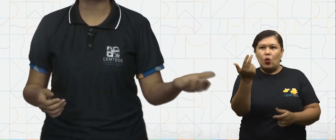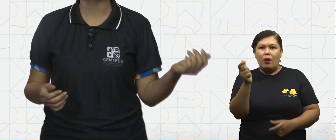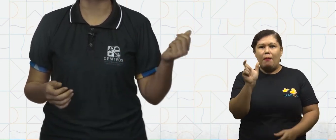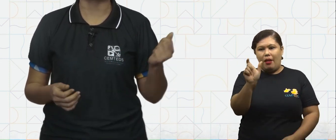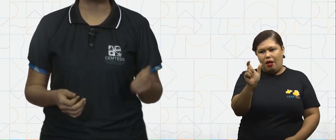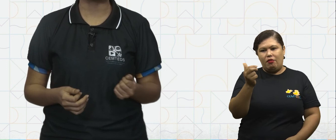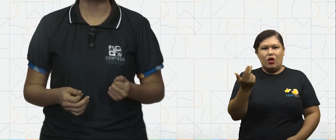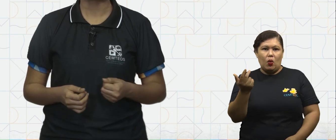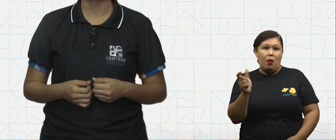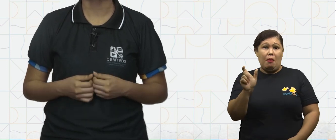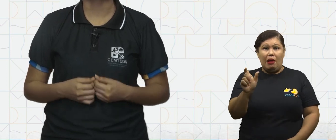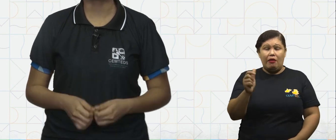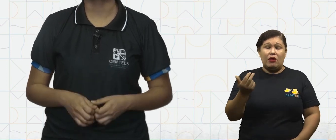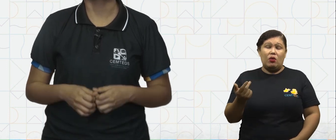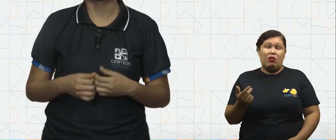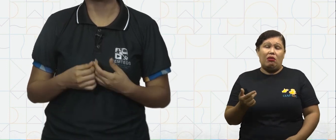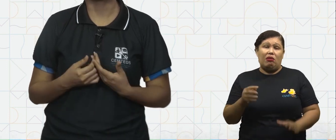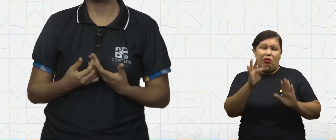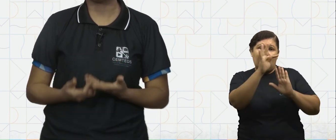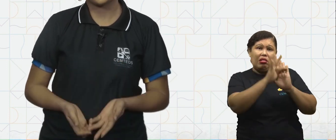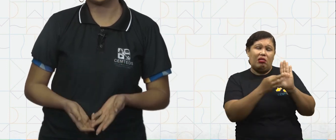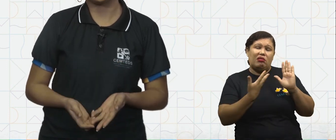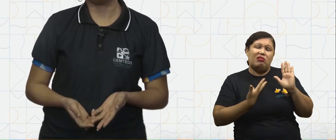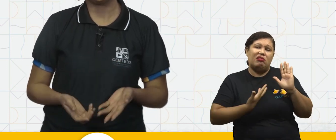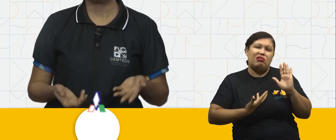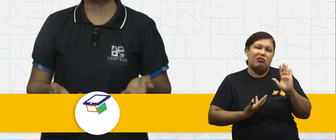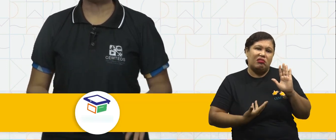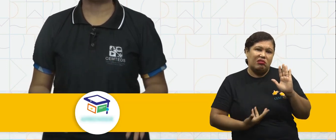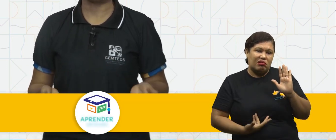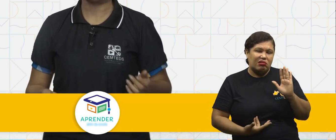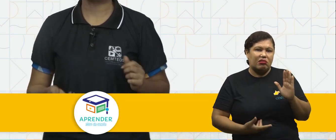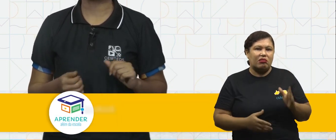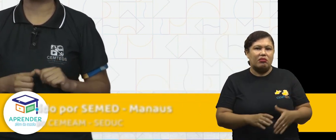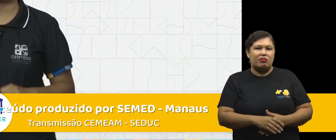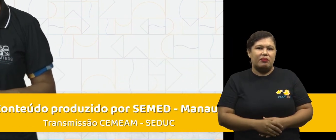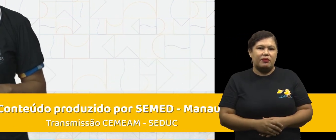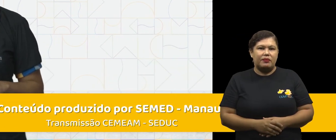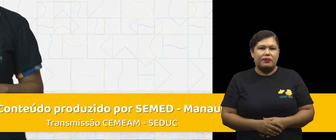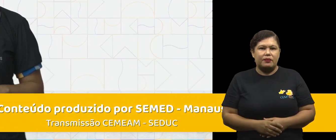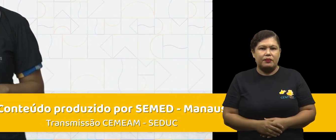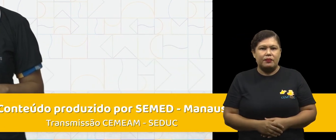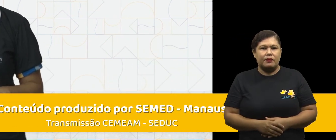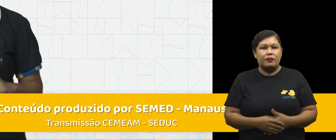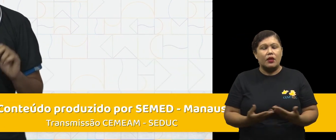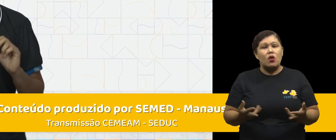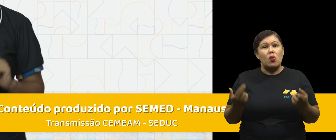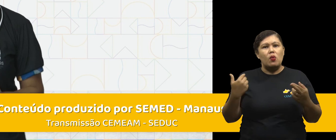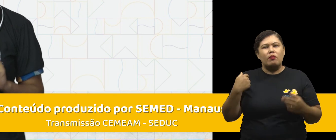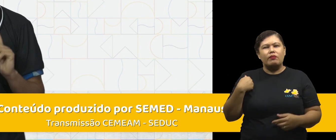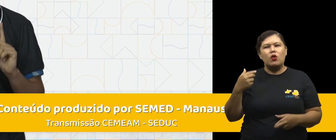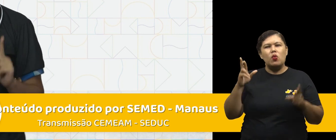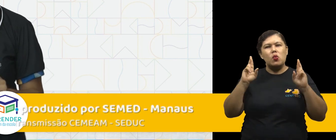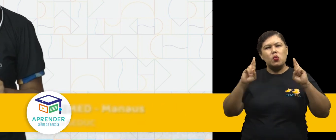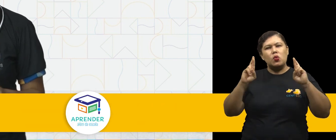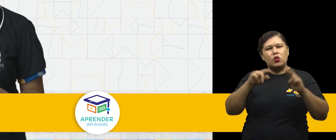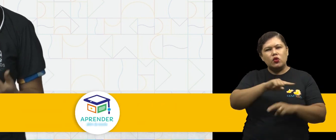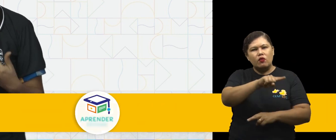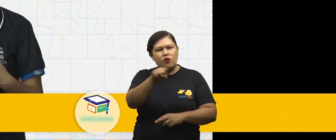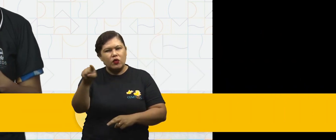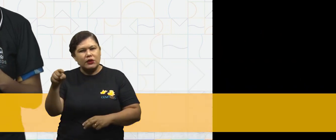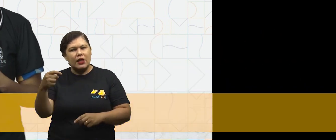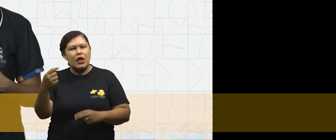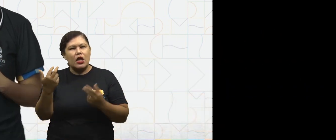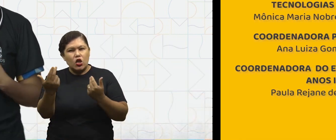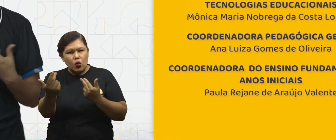tanto o nome de Luana que o texto ficaria sem graça e nem teríamos a vontade de lê-lo. Espero que você,